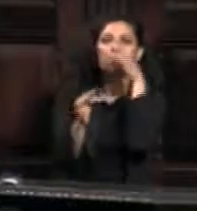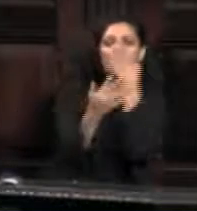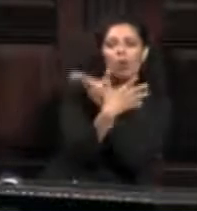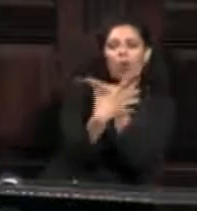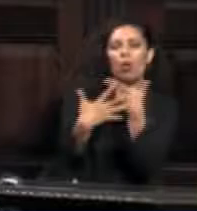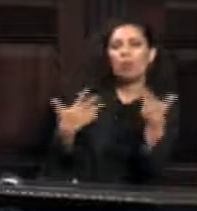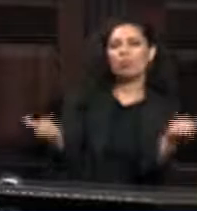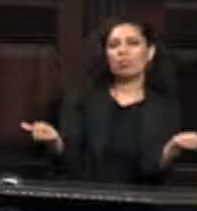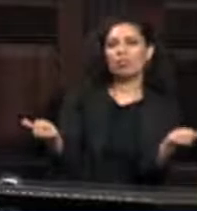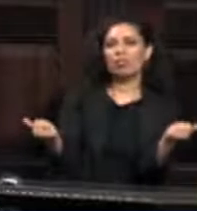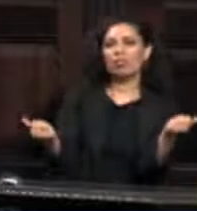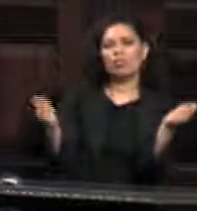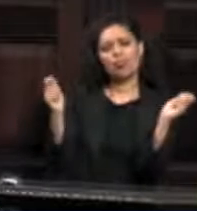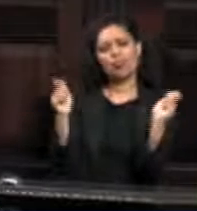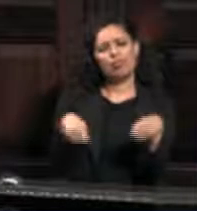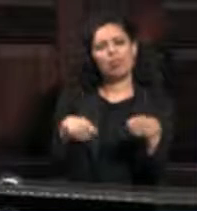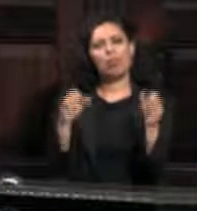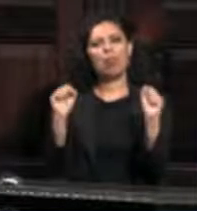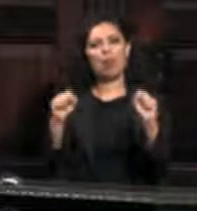suas flores,